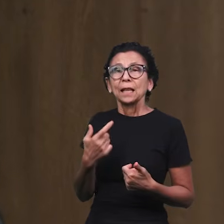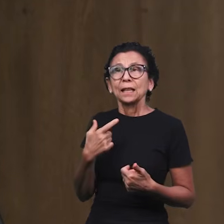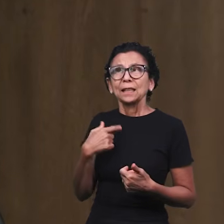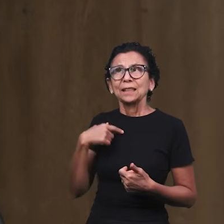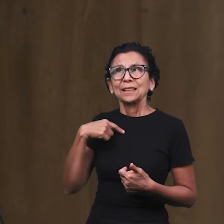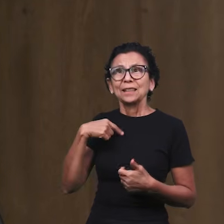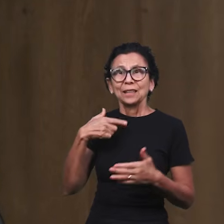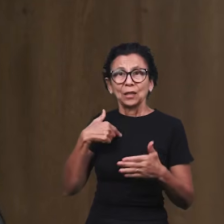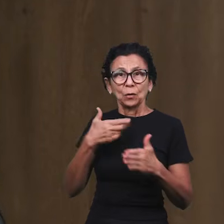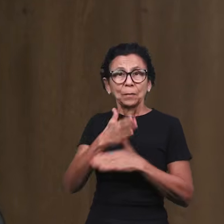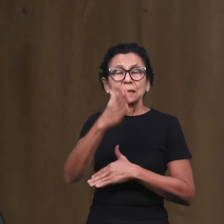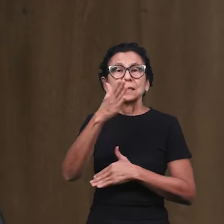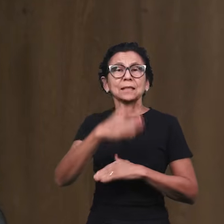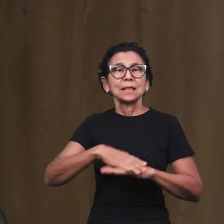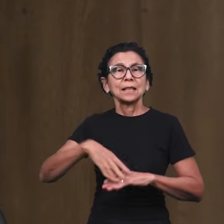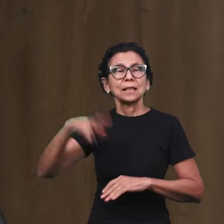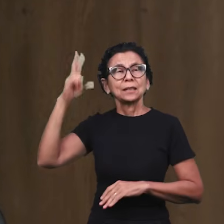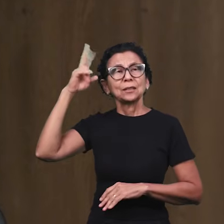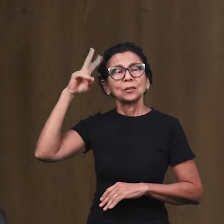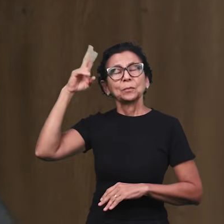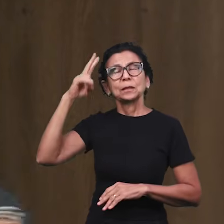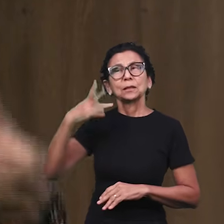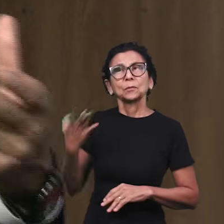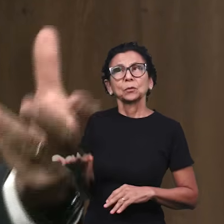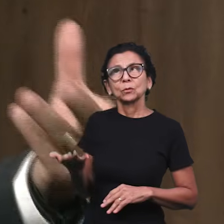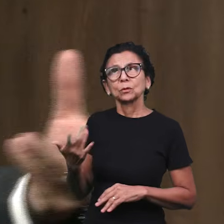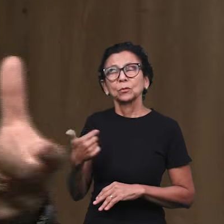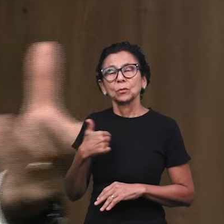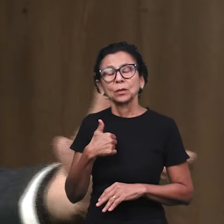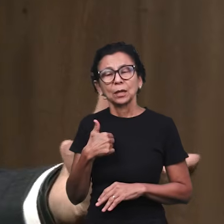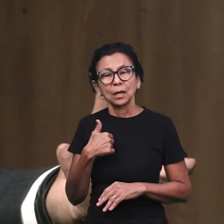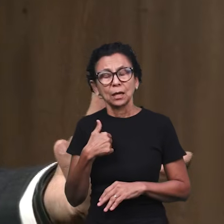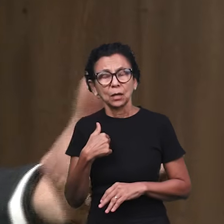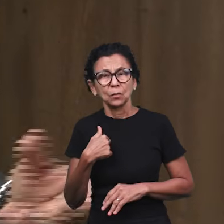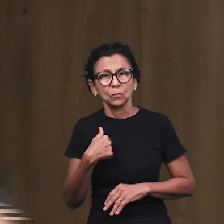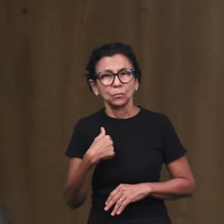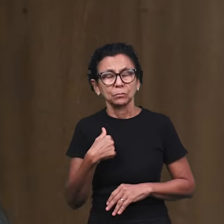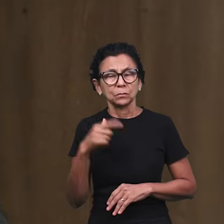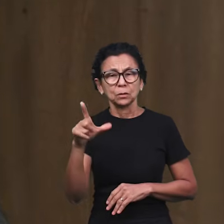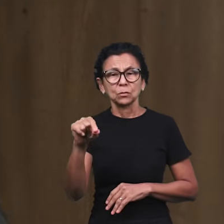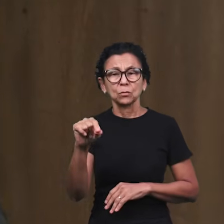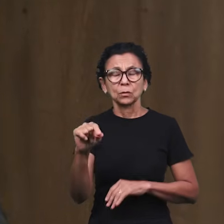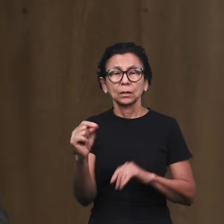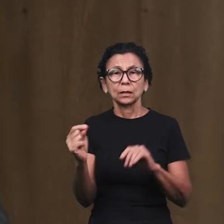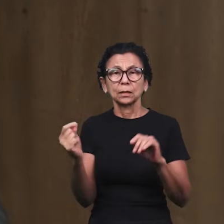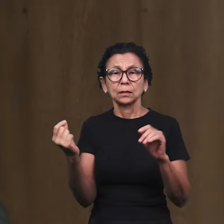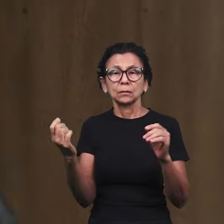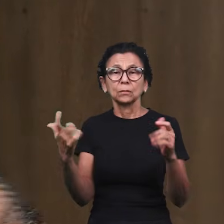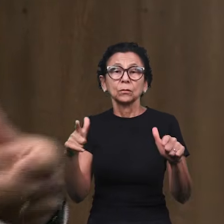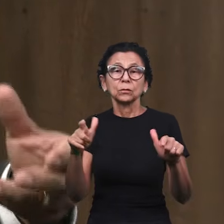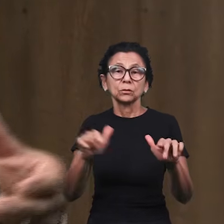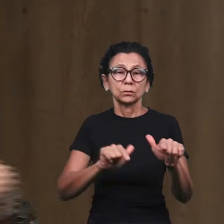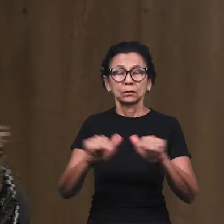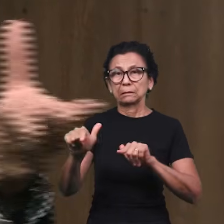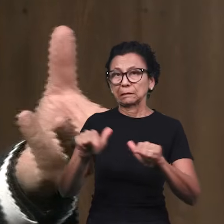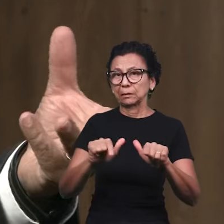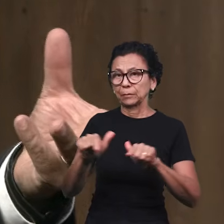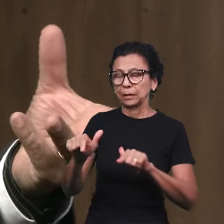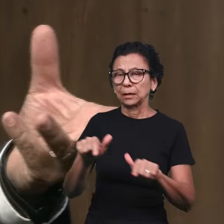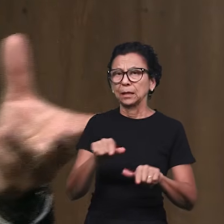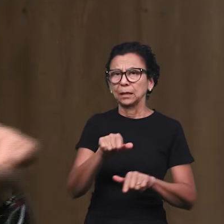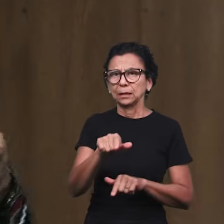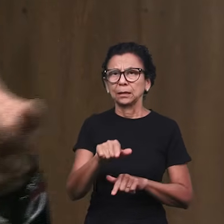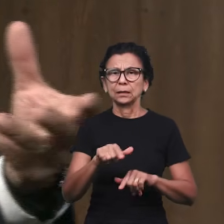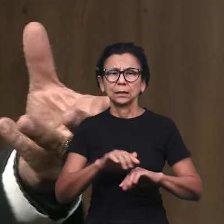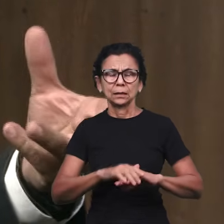eu fui escolher onde eu iria trabalhar, né? E a secretária